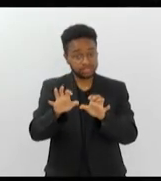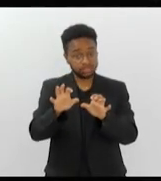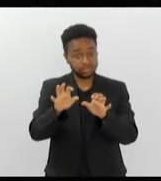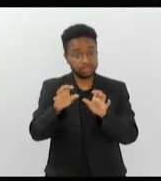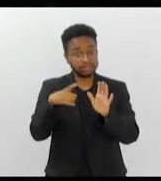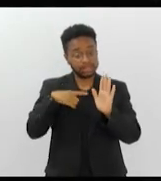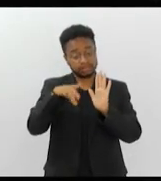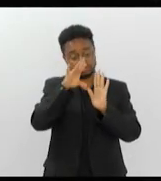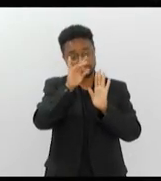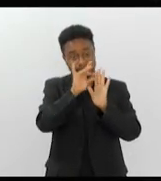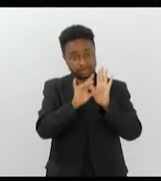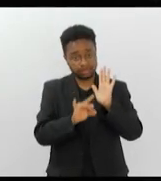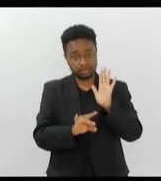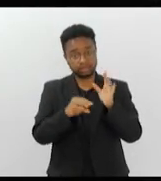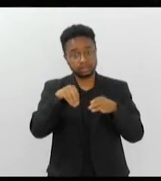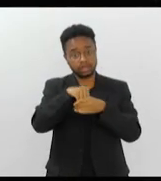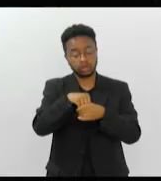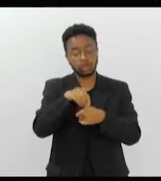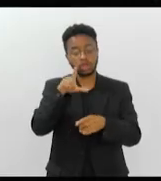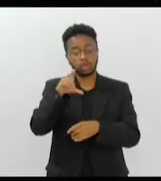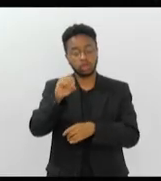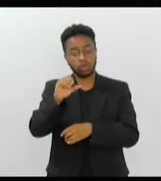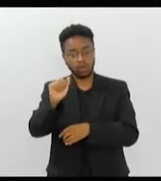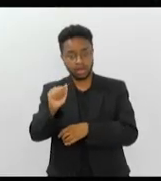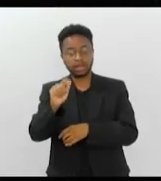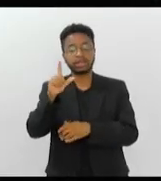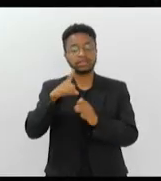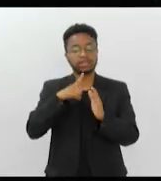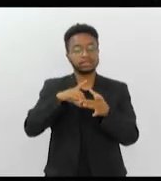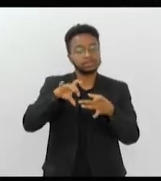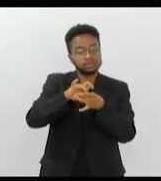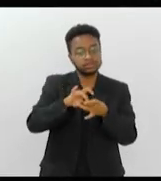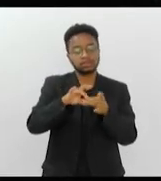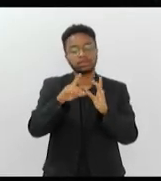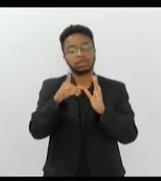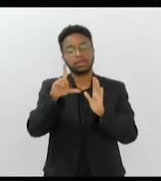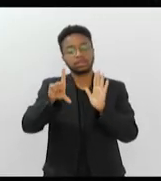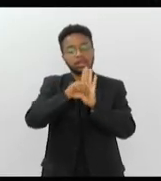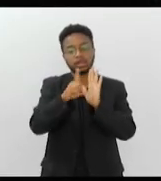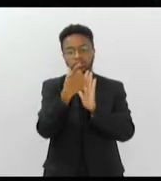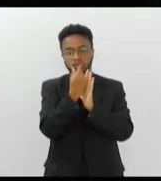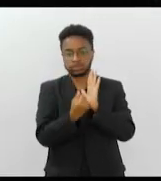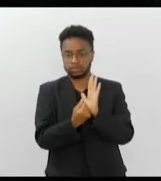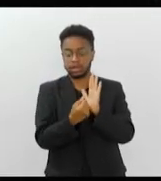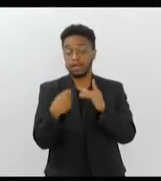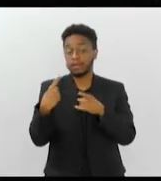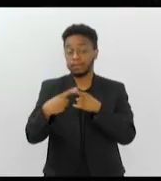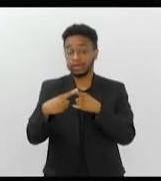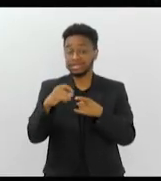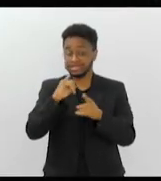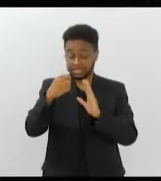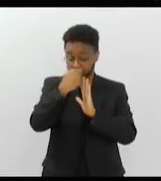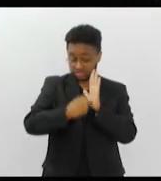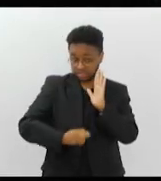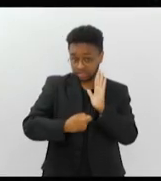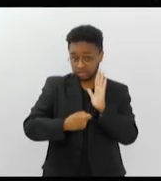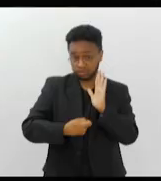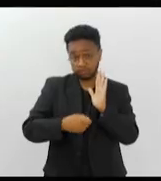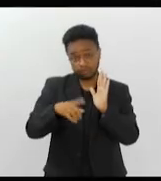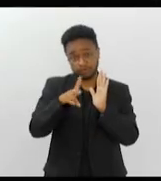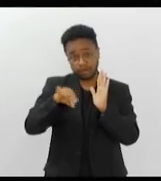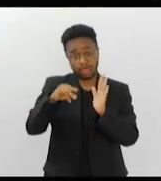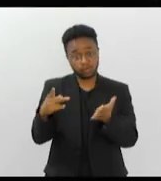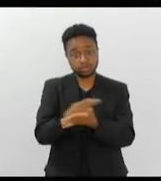lá escrito na LOA. Se está escrito, vai acontecer. Hoje em dia está escrito, mas é